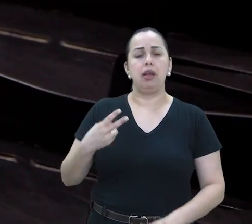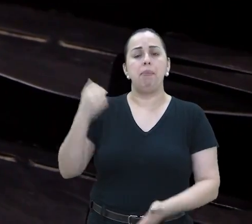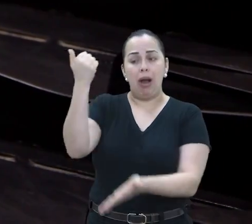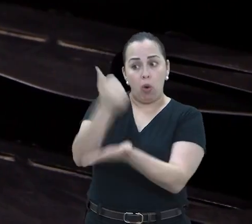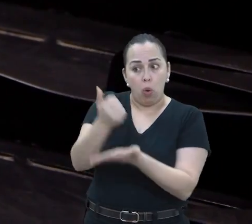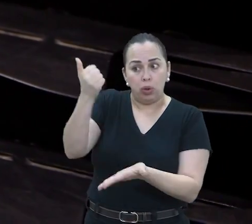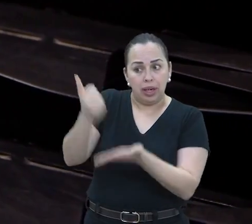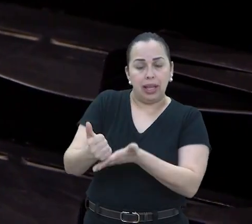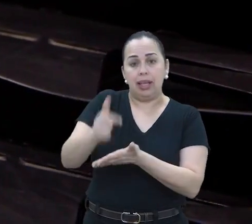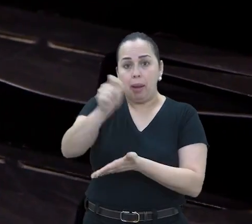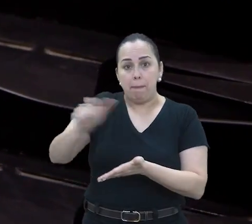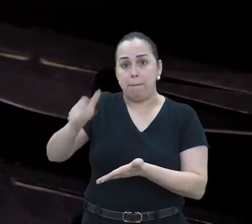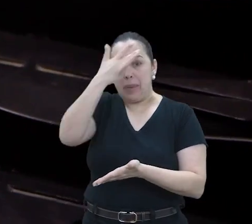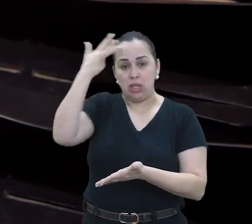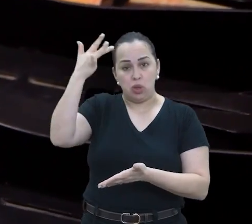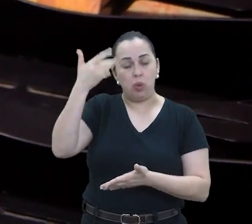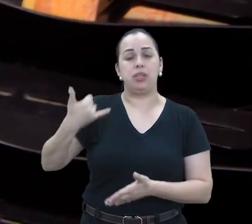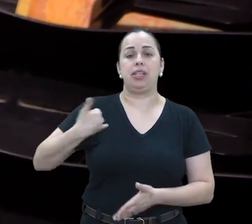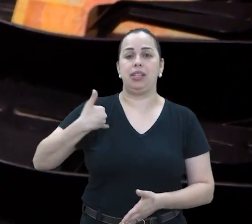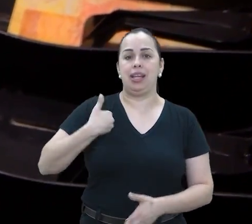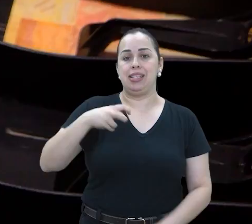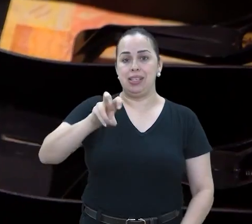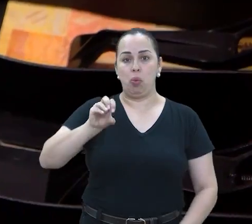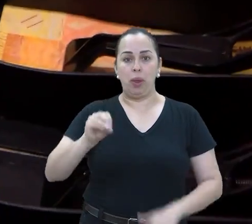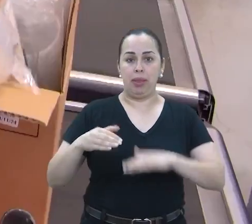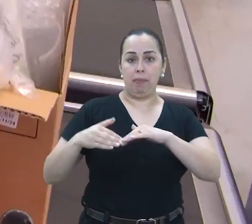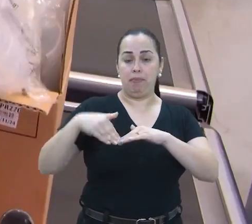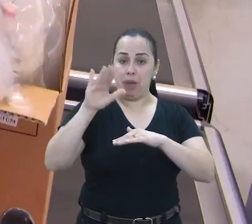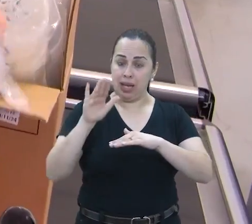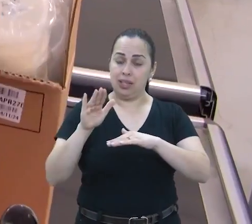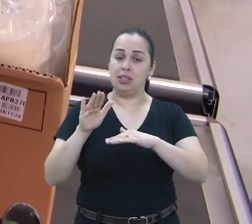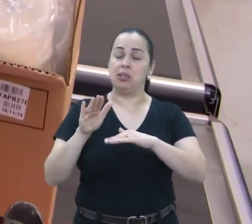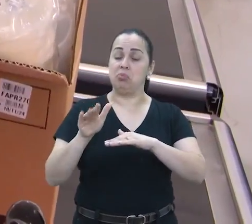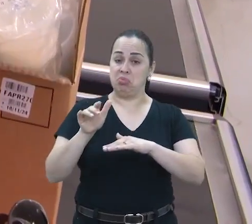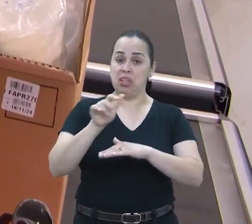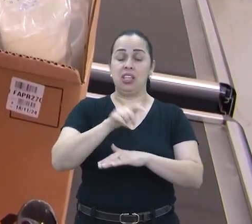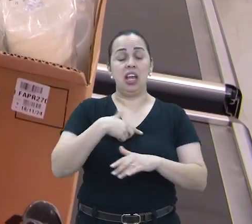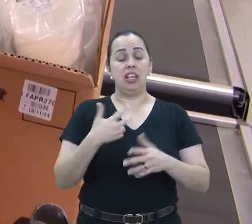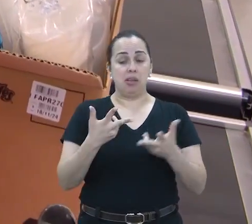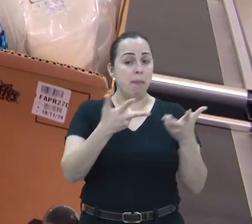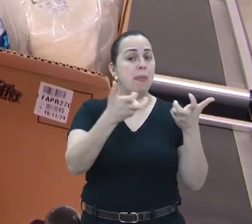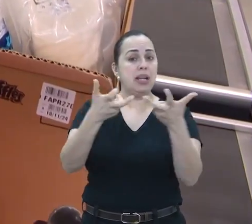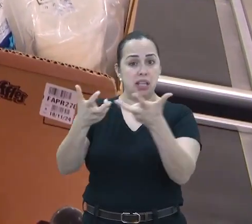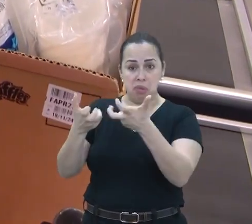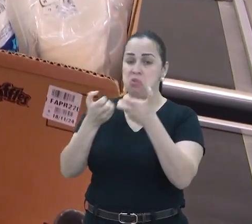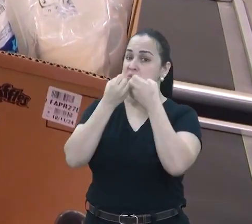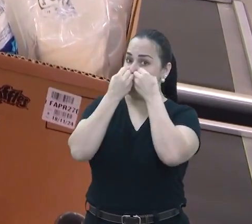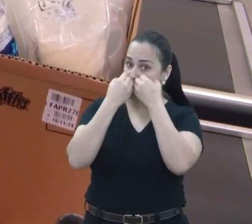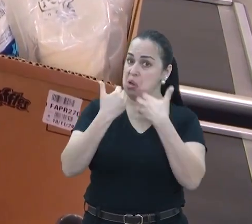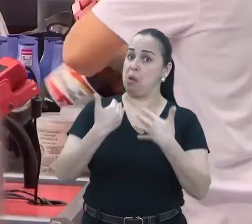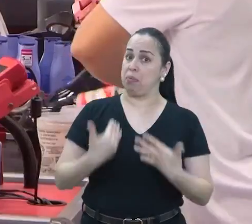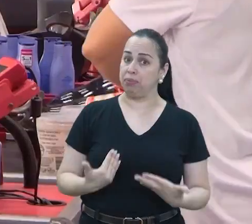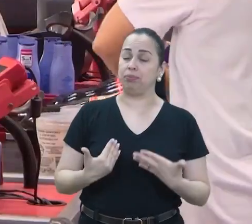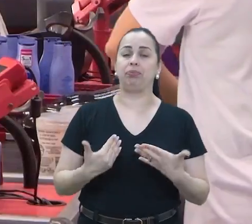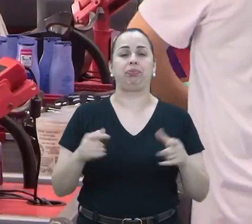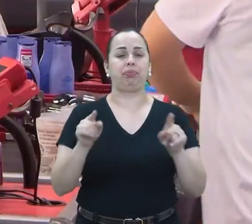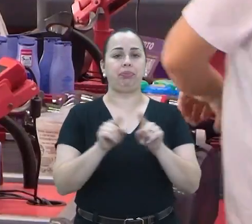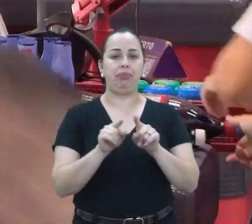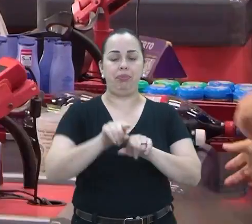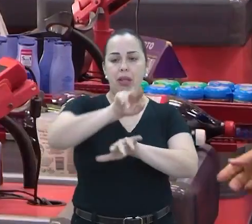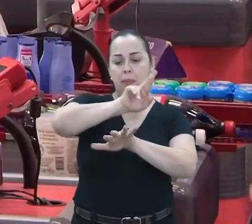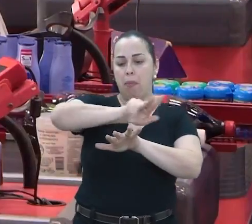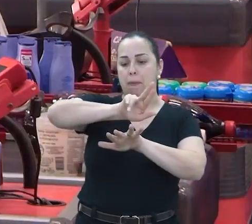para empregar colaboradores com mais de 50 anos. Os resultados têm sido positivos. Além